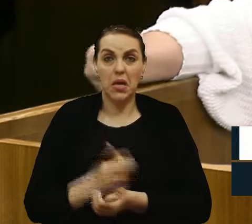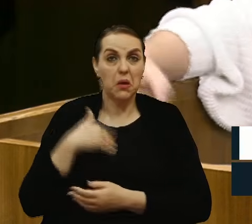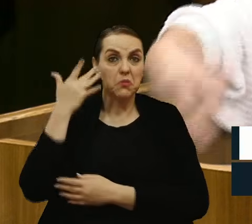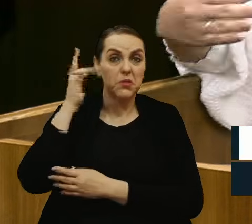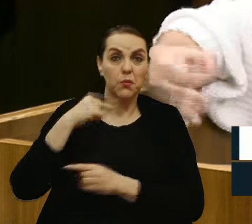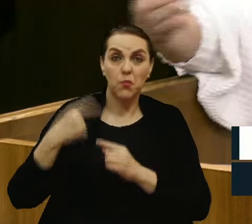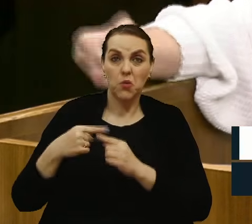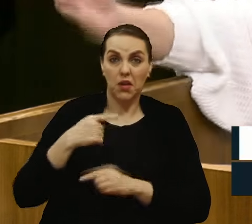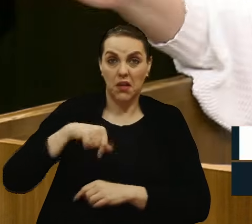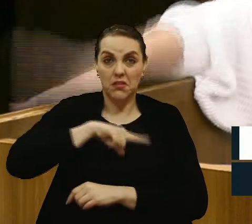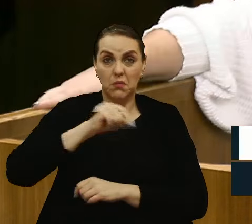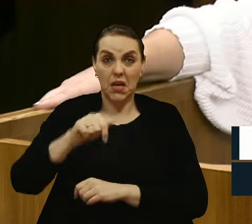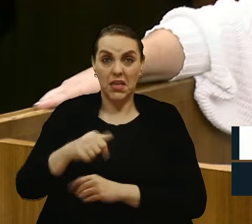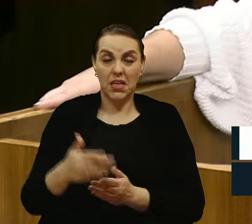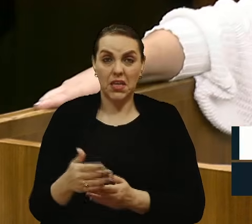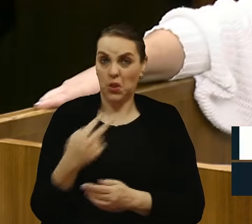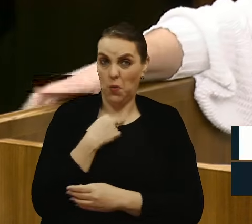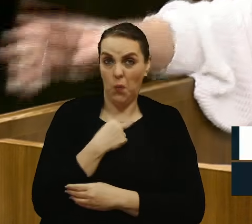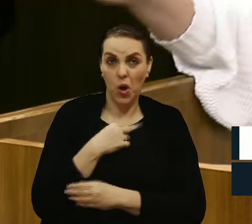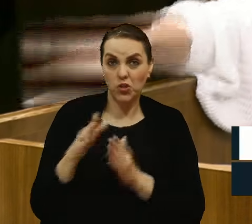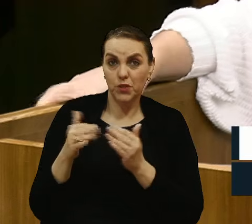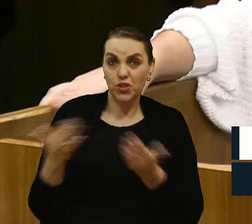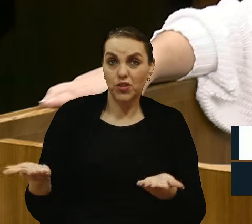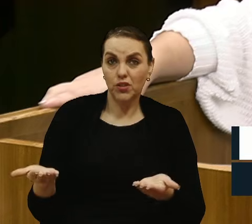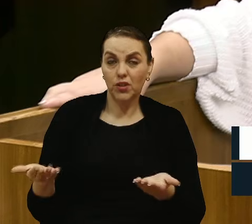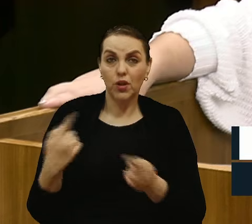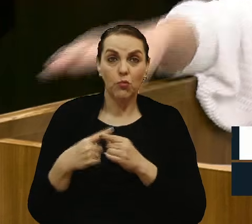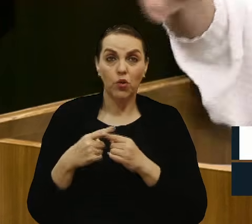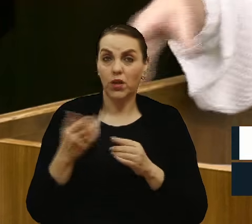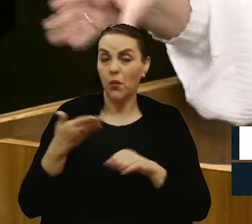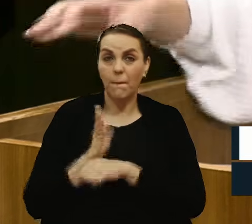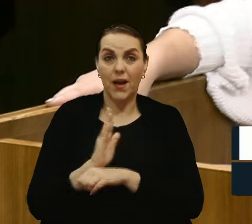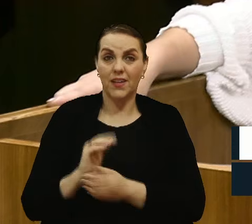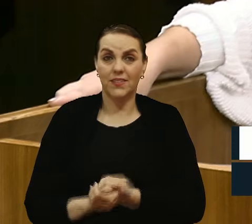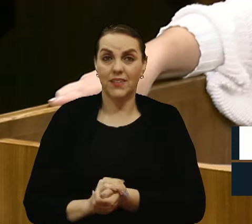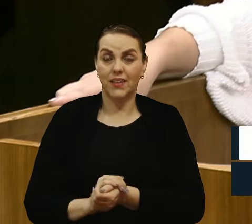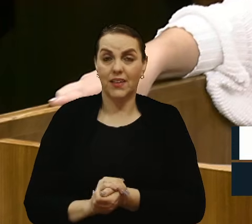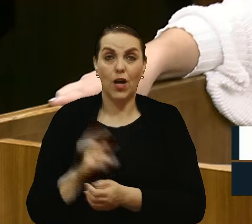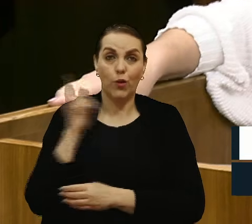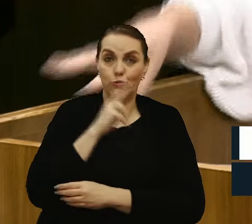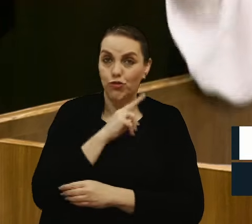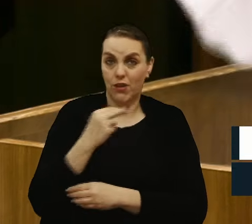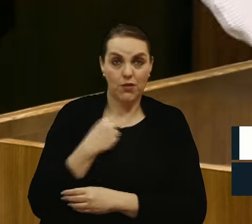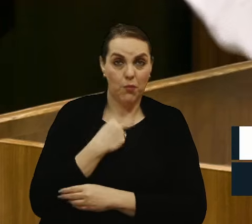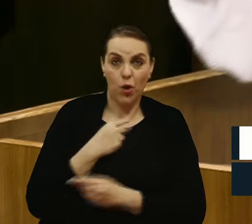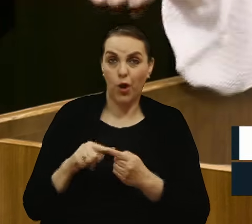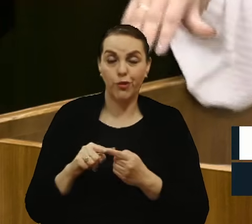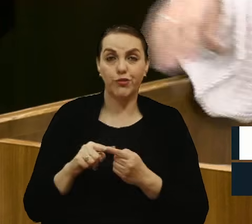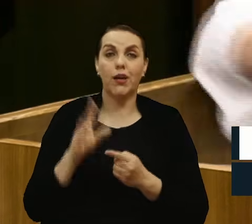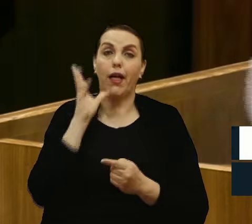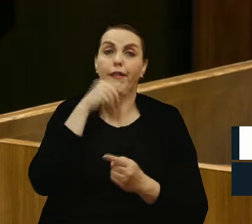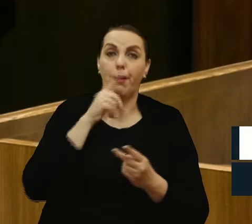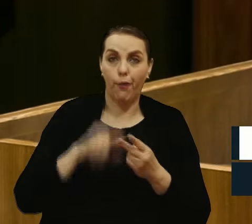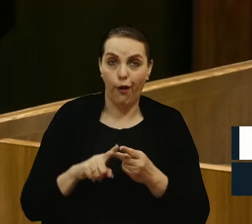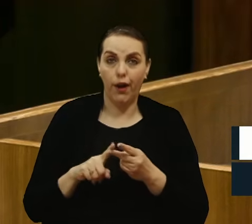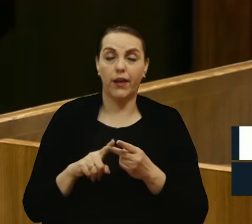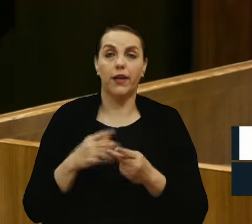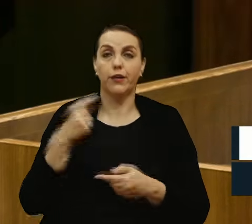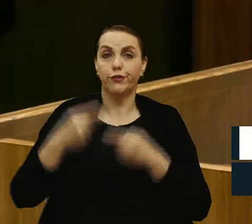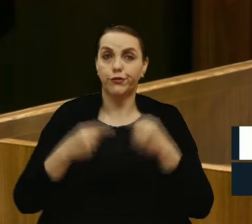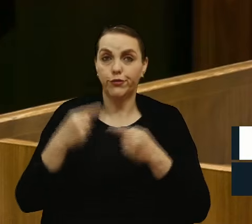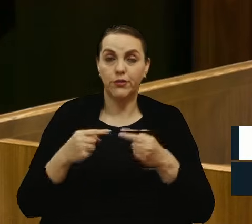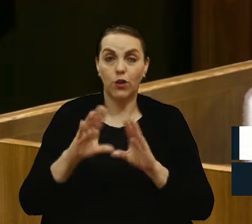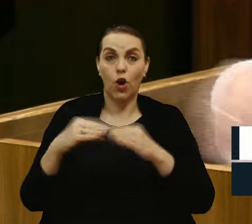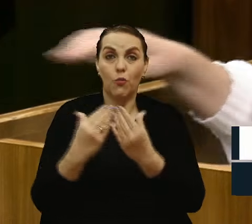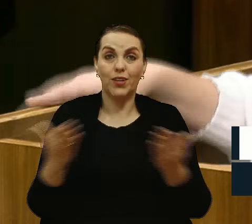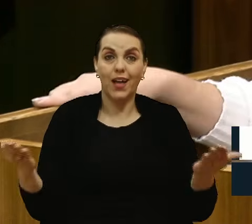gente está aqui. Se nem pedido de informação a gente pode fazer, porque daí não passa. Não passa o regime de urgência, daí vai demorar. A discussão com a